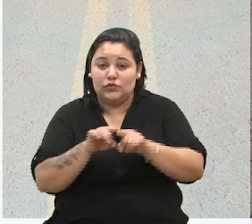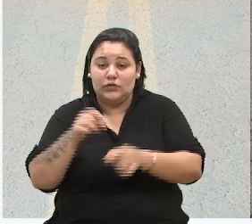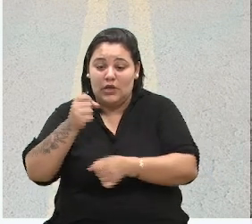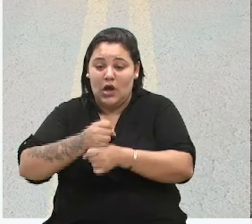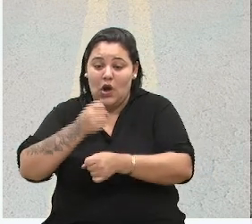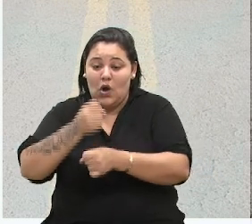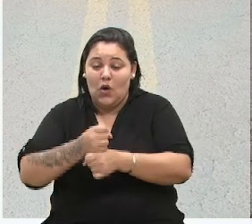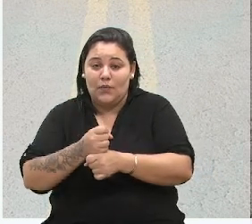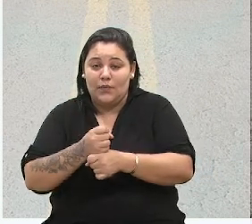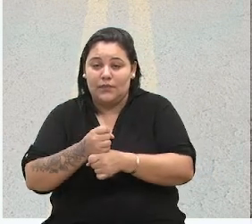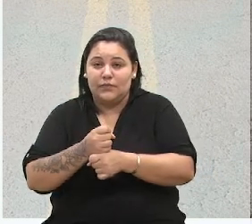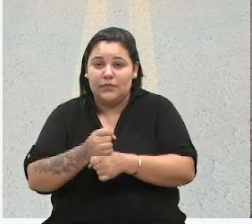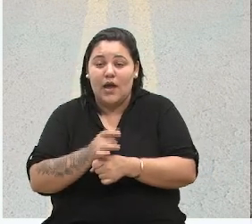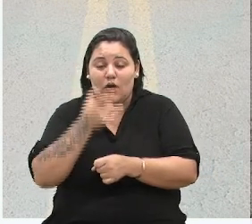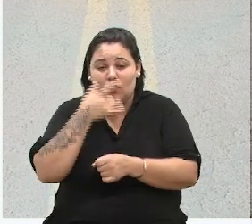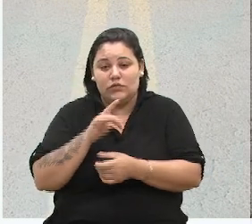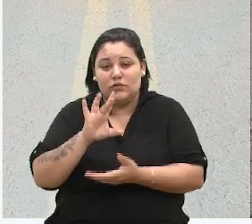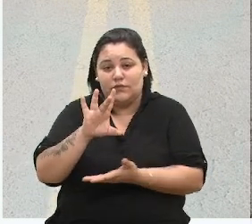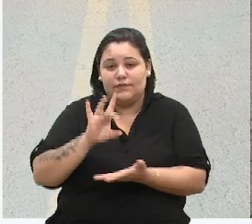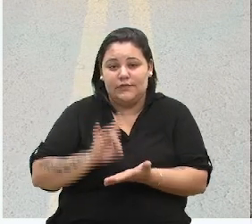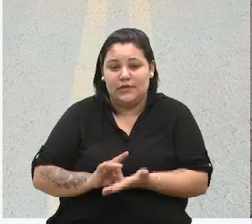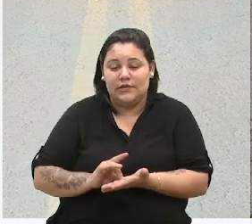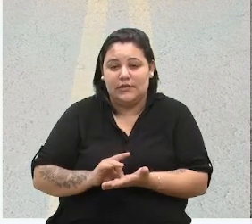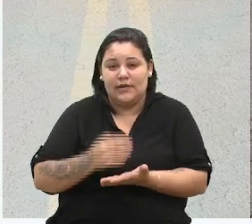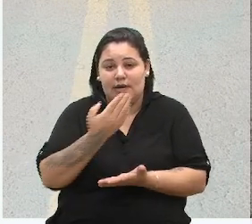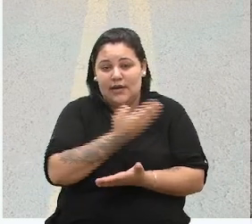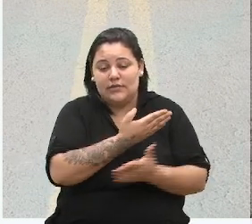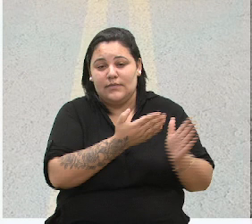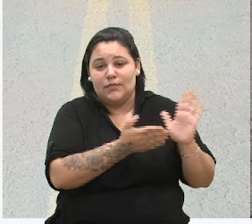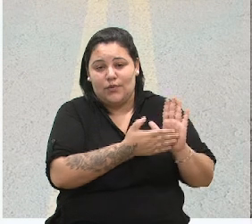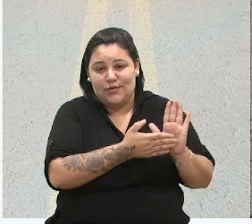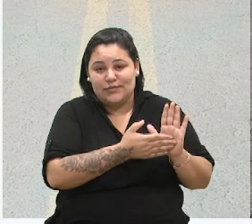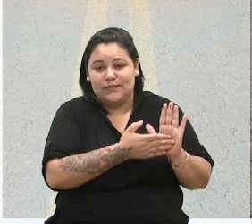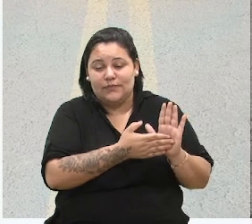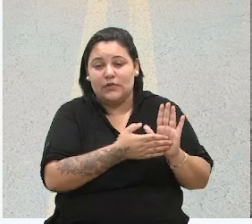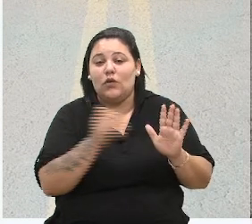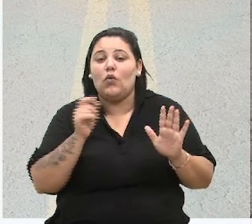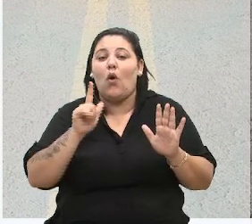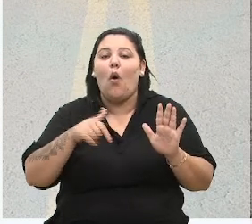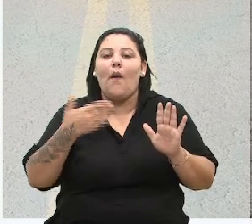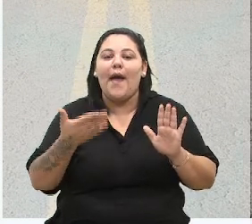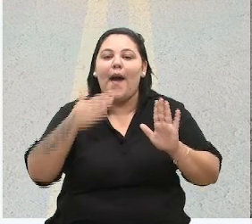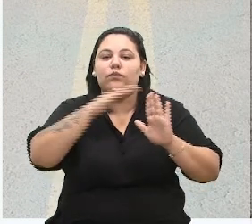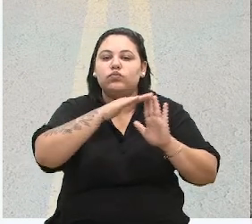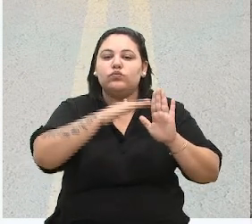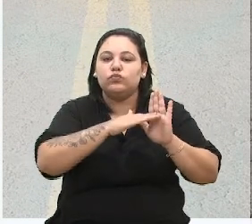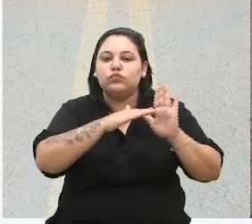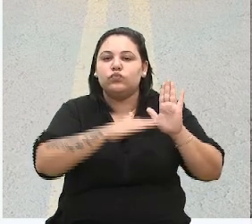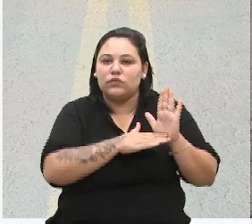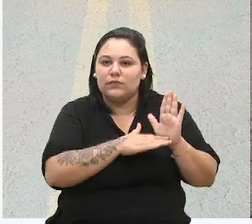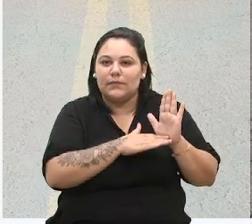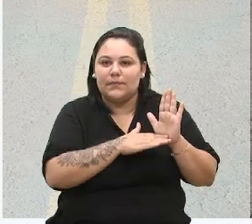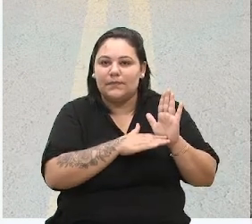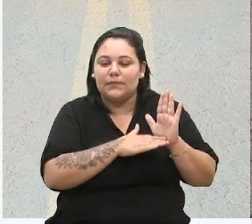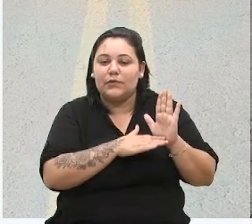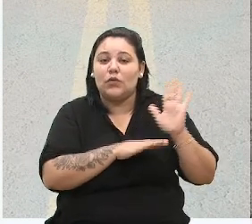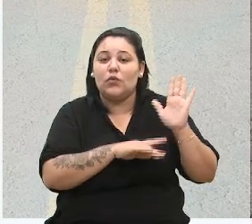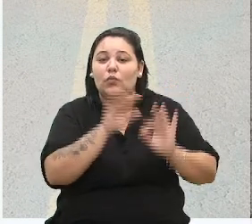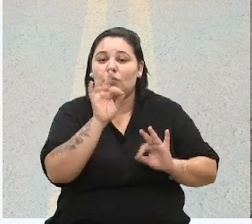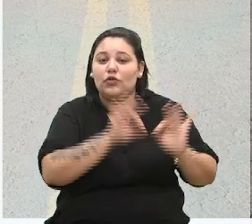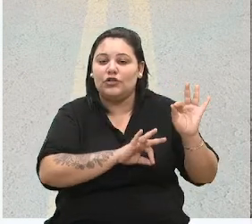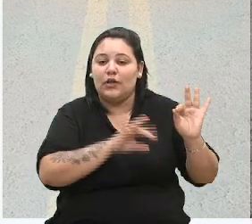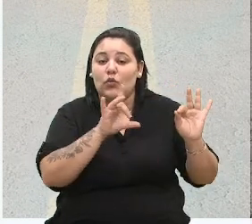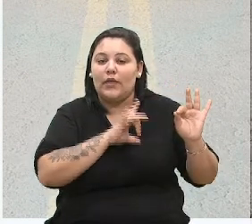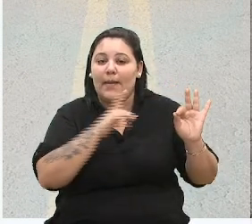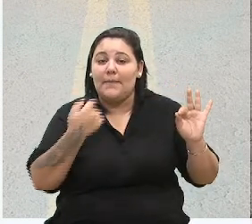para viabilizar esta proposta, né? Então, quais são as etapas, né, que esse projeto precisa